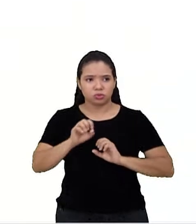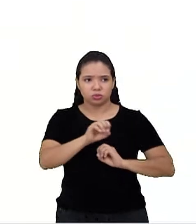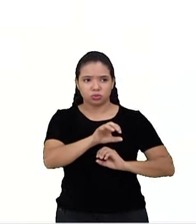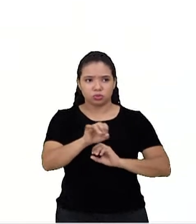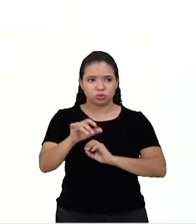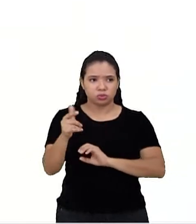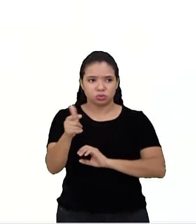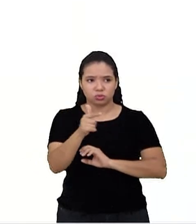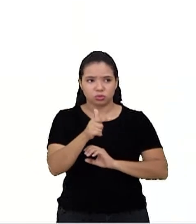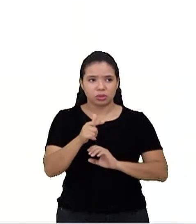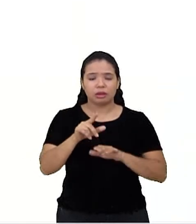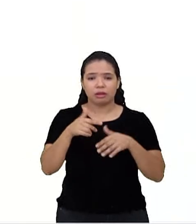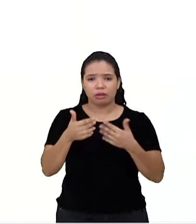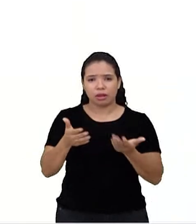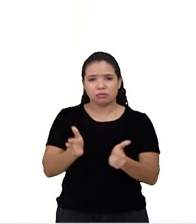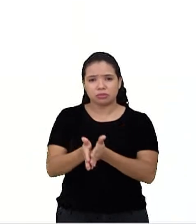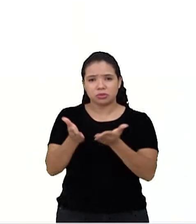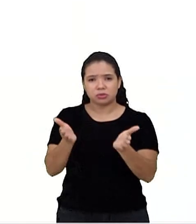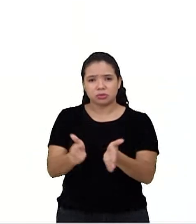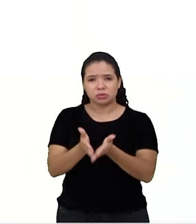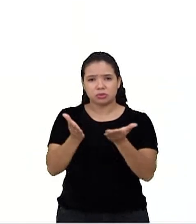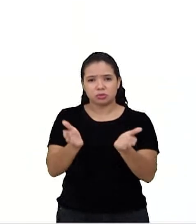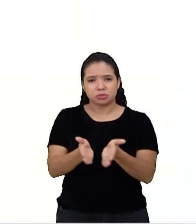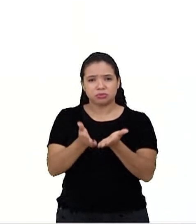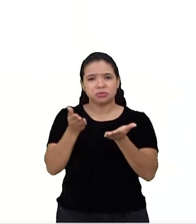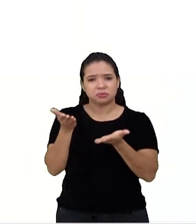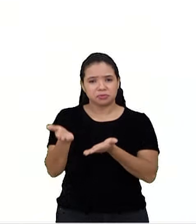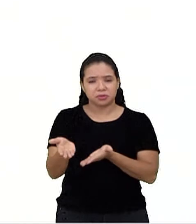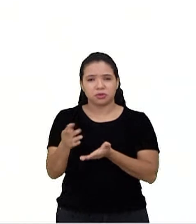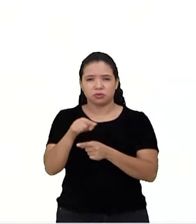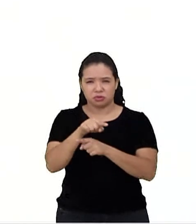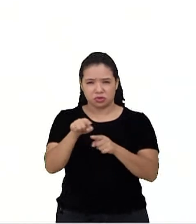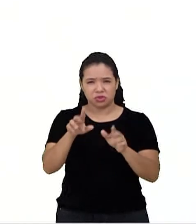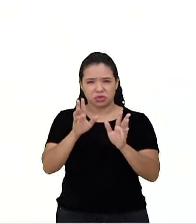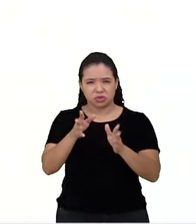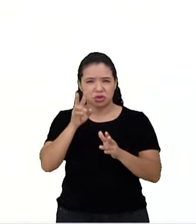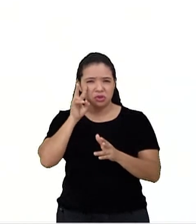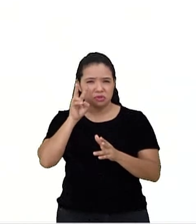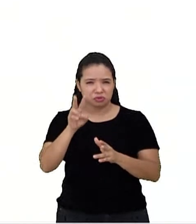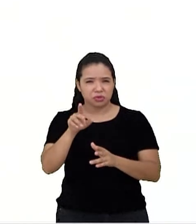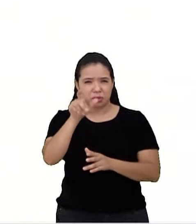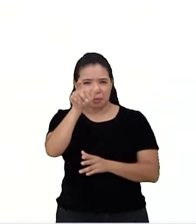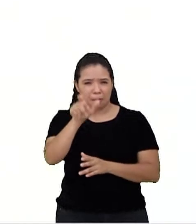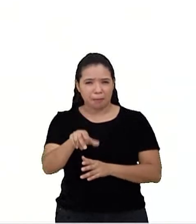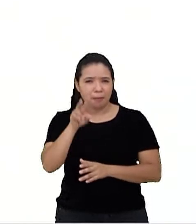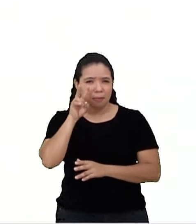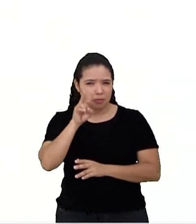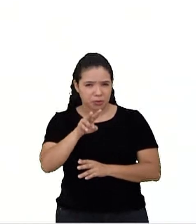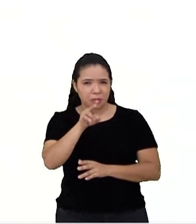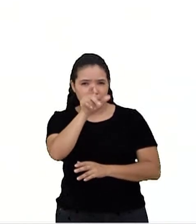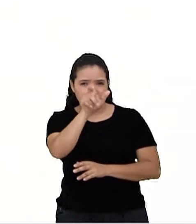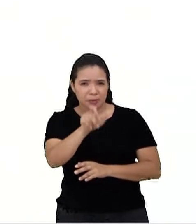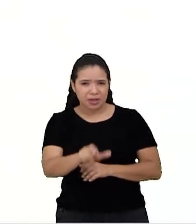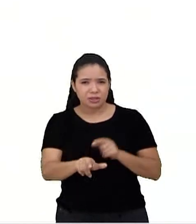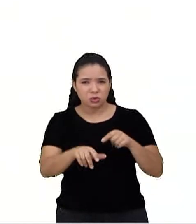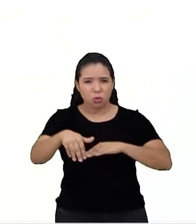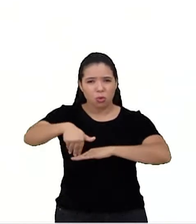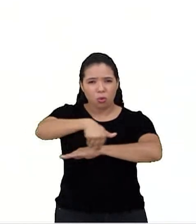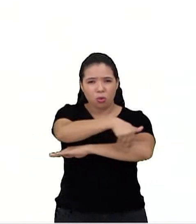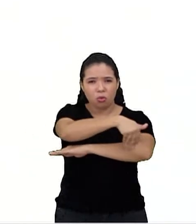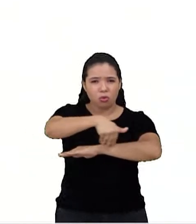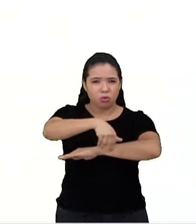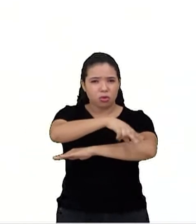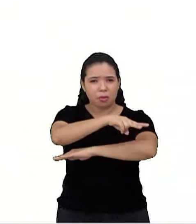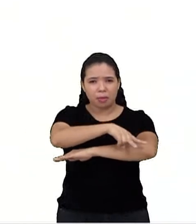forma em condição de pobreza absoluta. Você já viu pessoas em situação de rua em